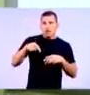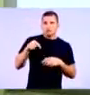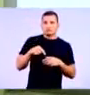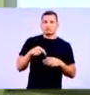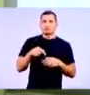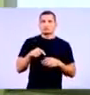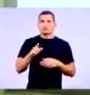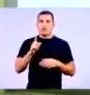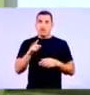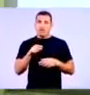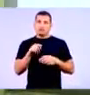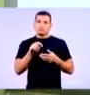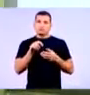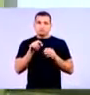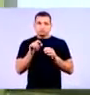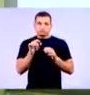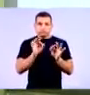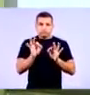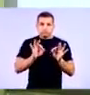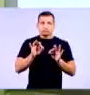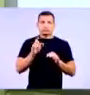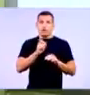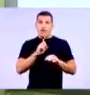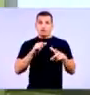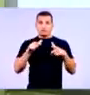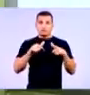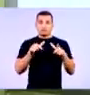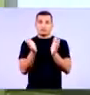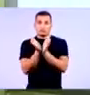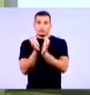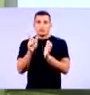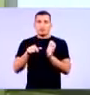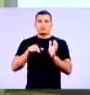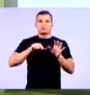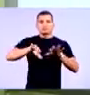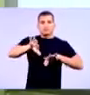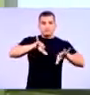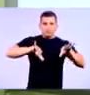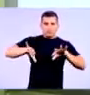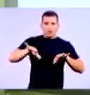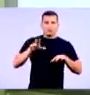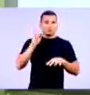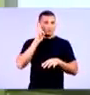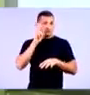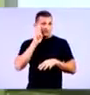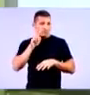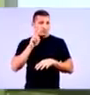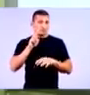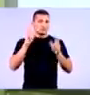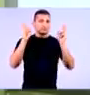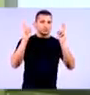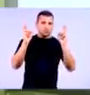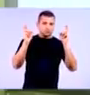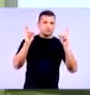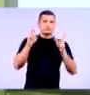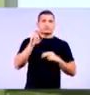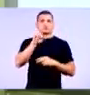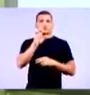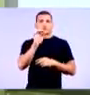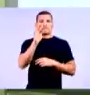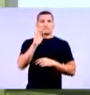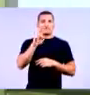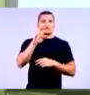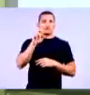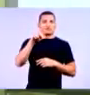Essa é a construção. Não é um trabalho em grupo, é um trabalho individual. Então, lembre-se da referência, das citações e de não copiar